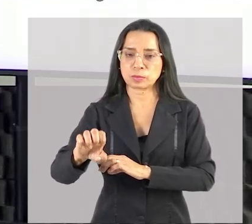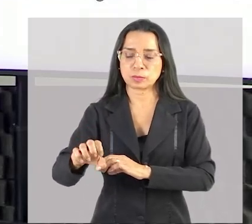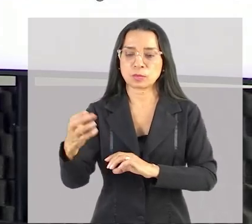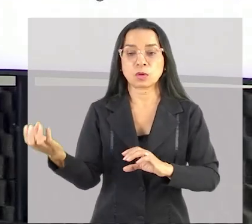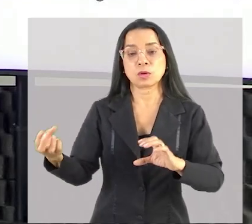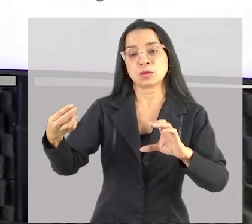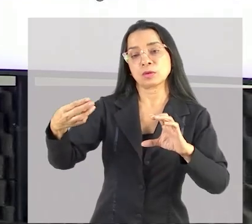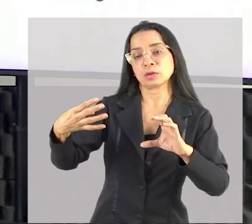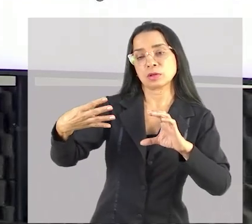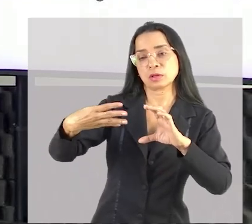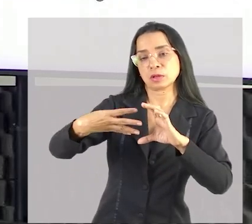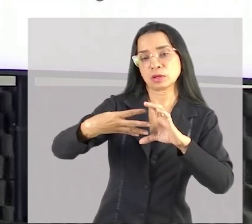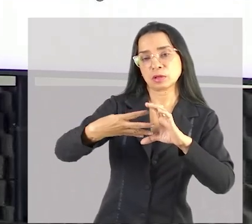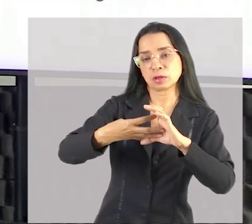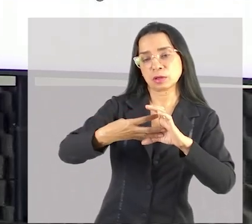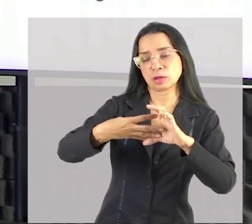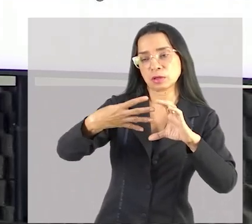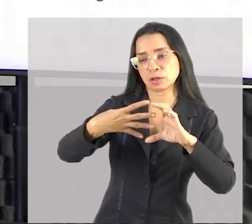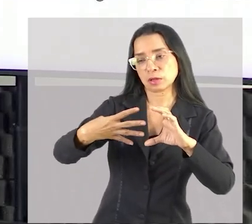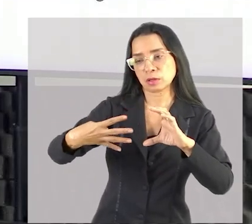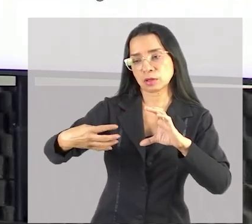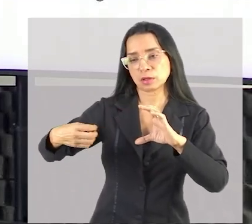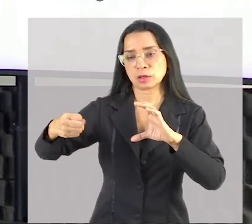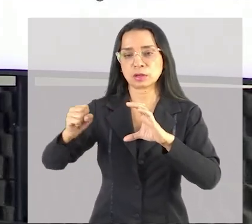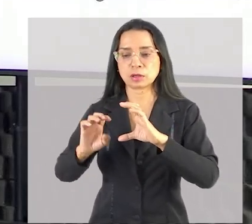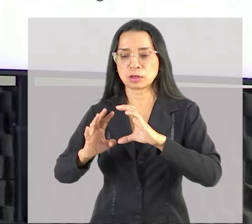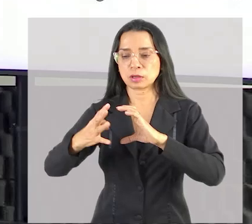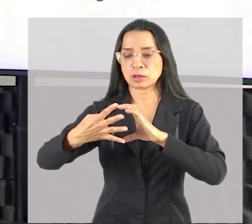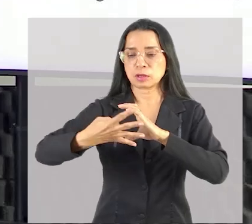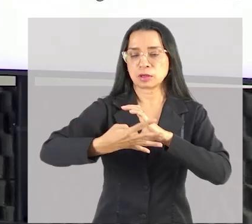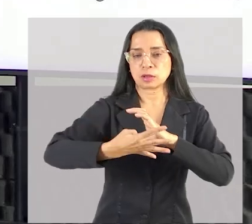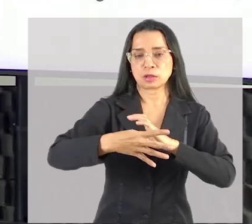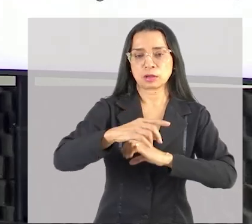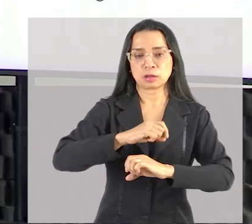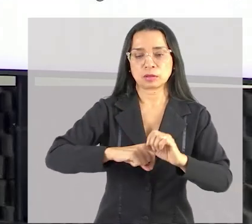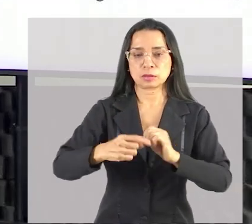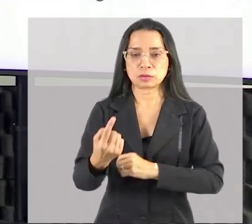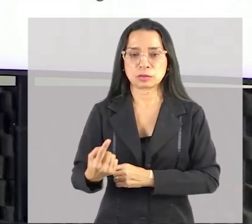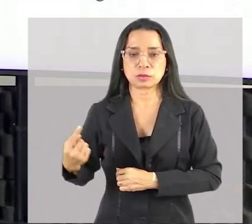Bem que eu tenho uma membrana, essa membrana é semi-permeável.